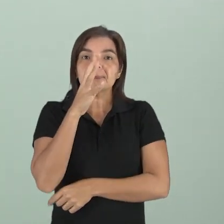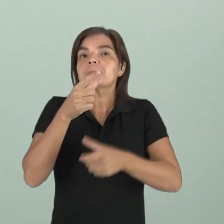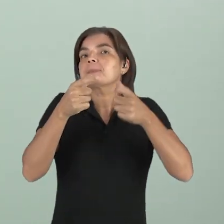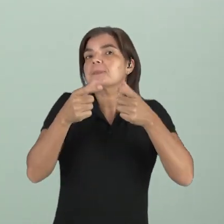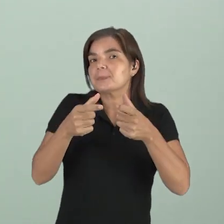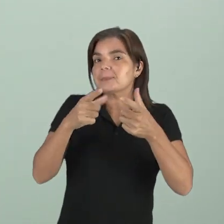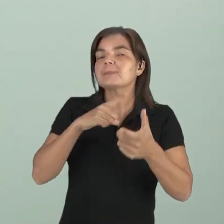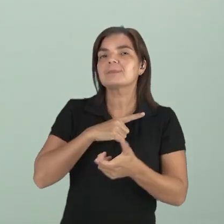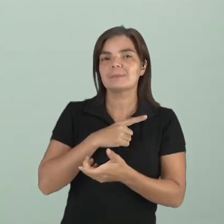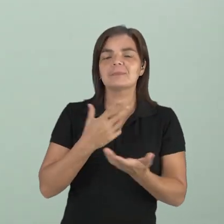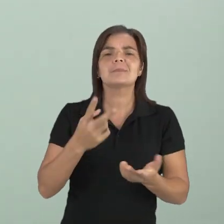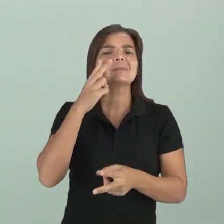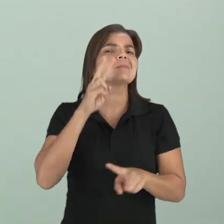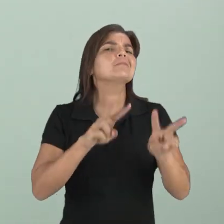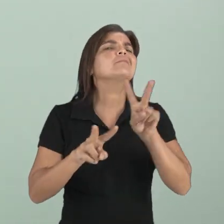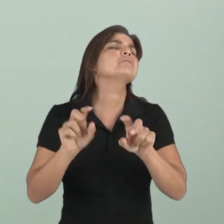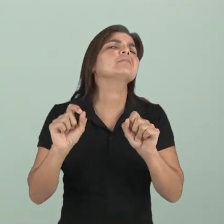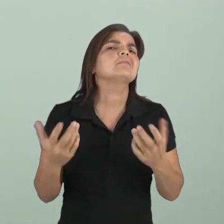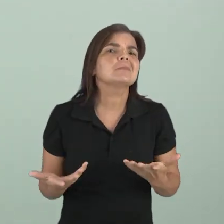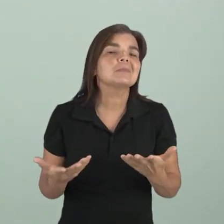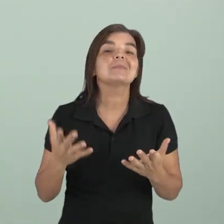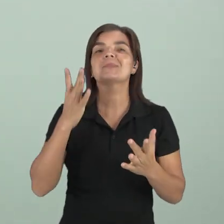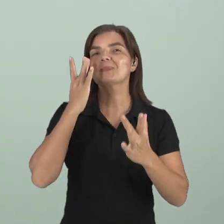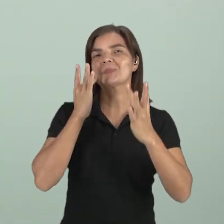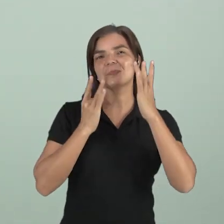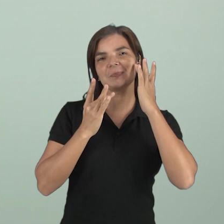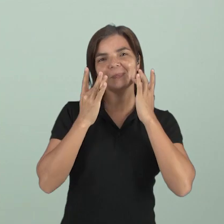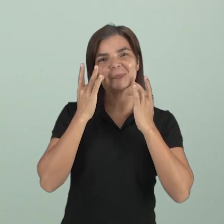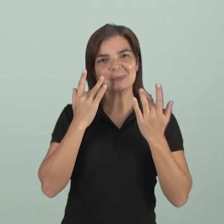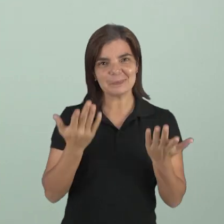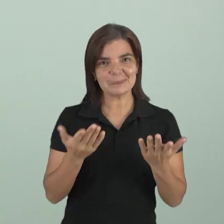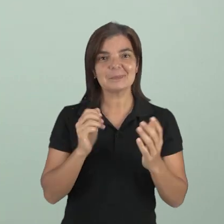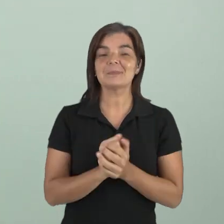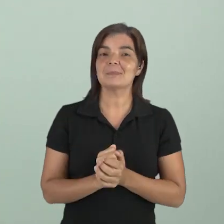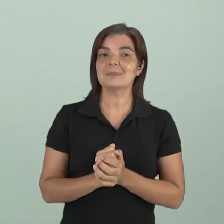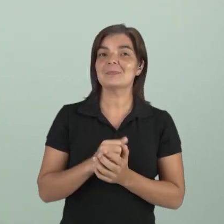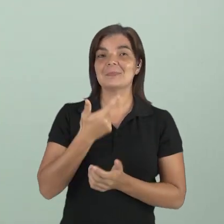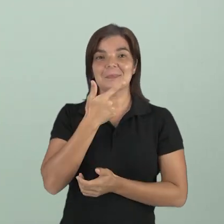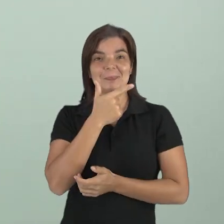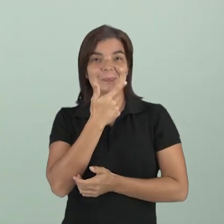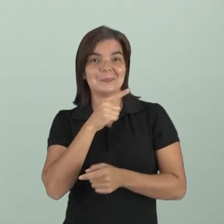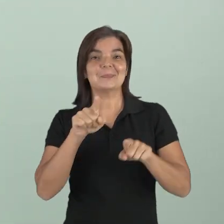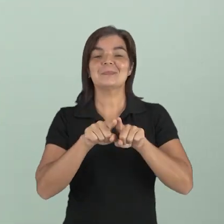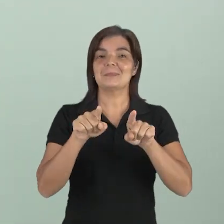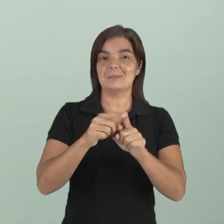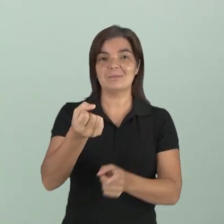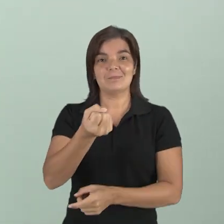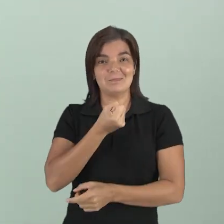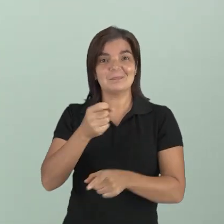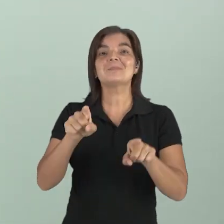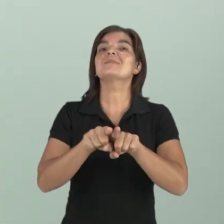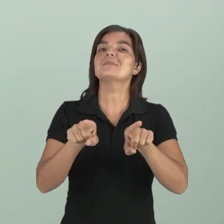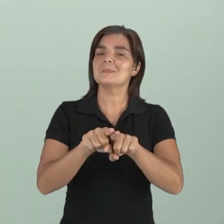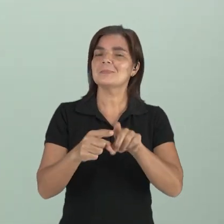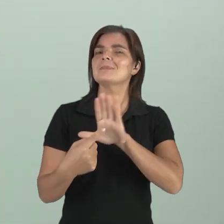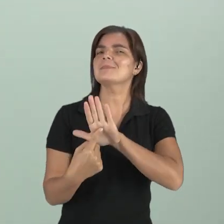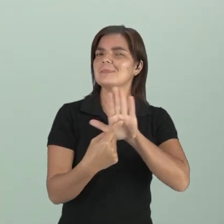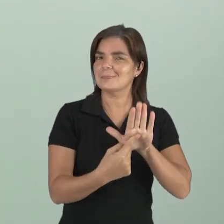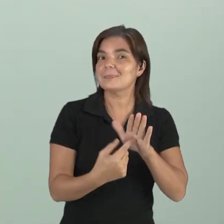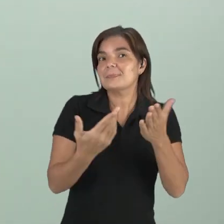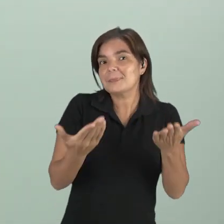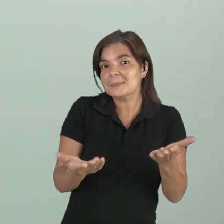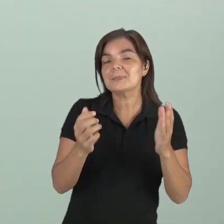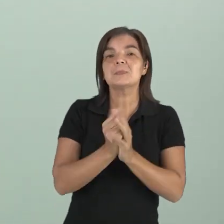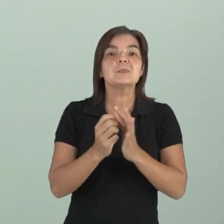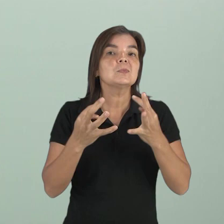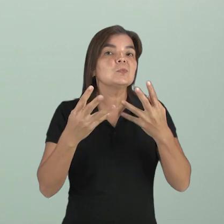o lugar onde se vê. Vê o quê? As peças teatrais, as comédias, as tragédias, as representações.